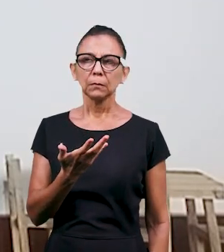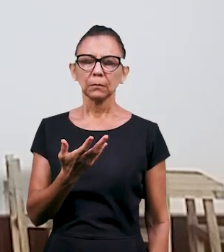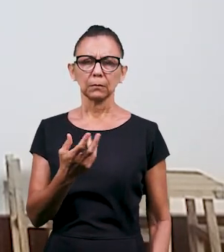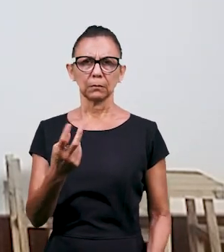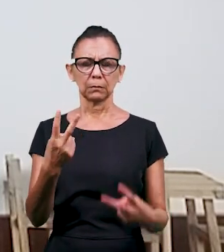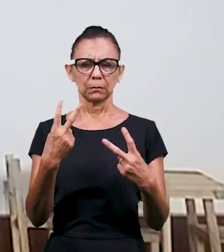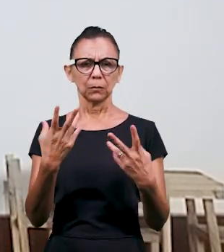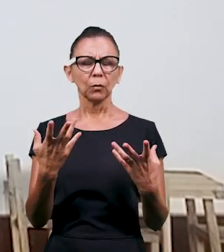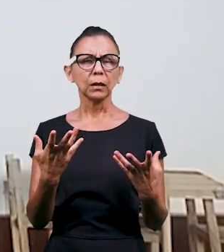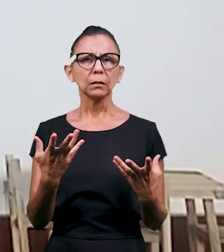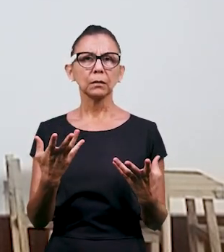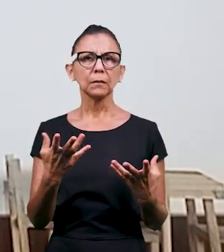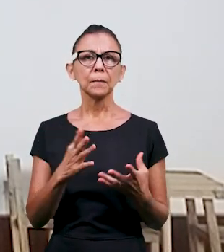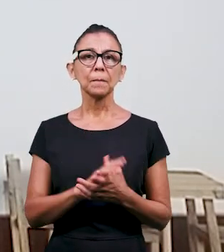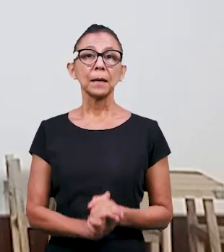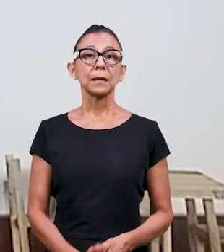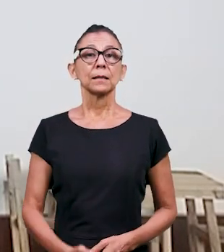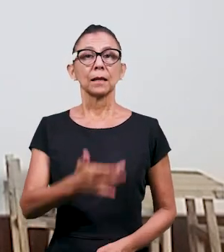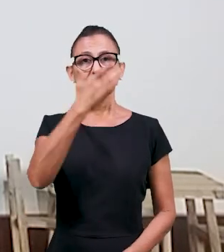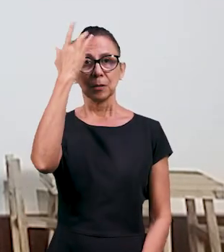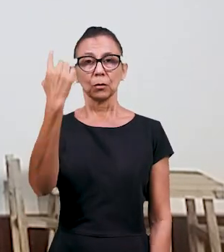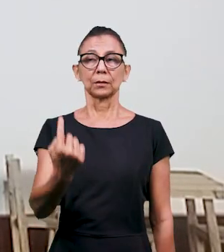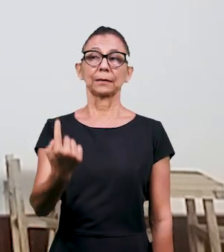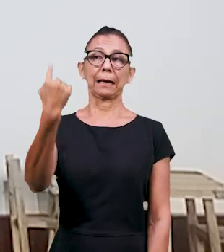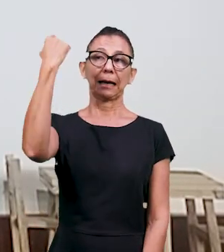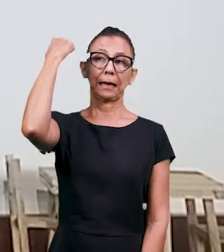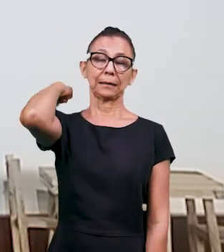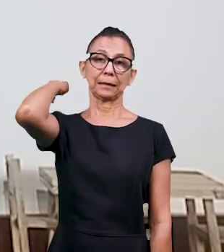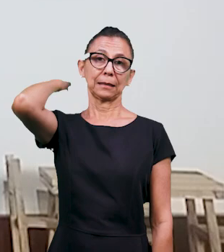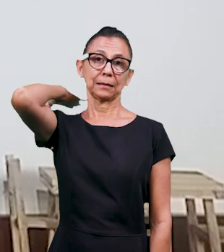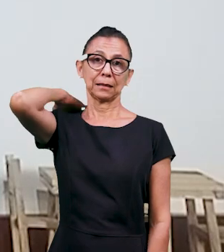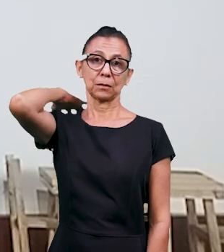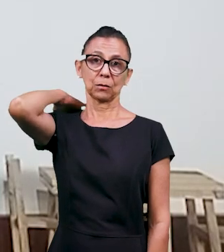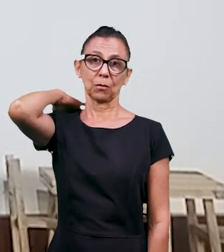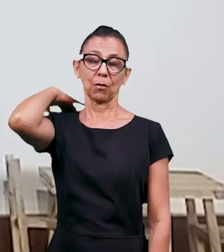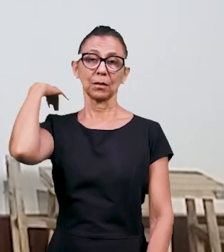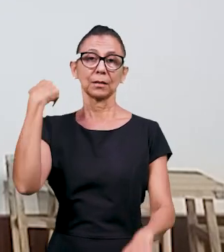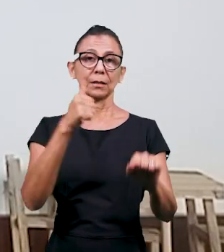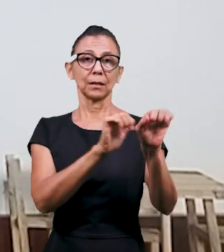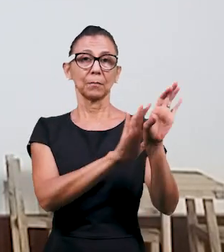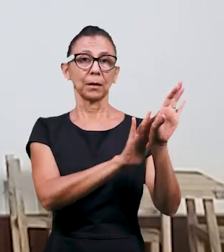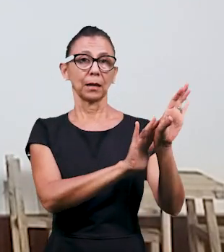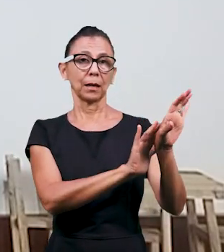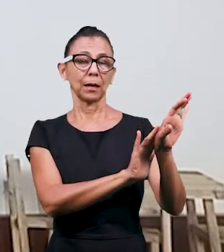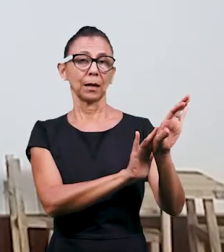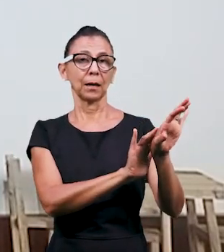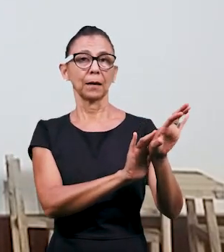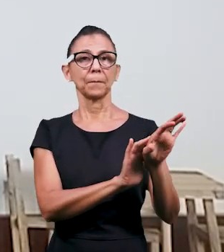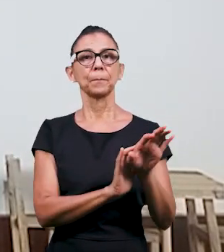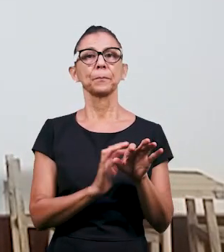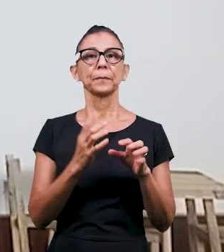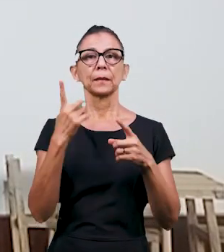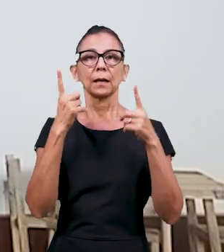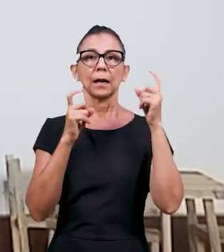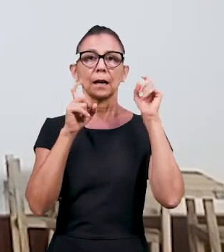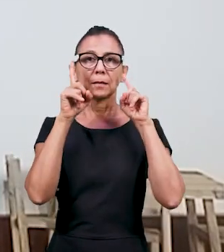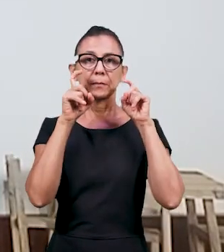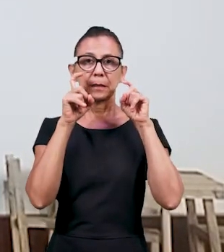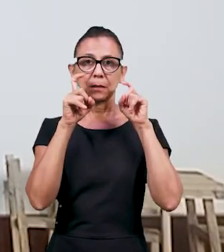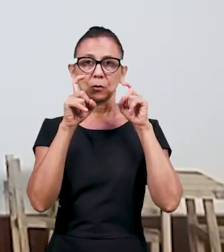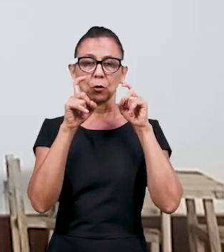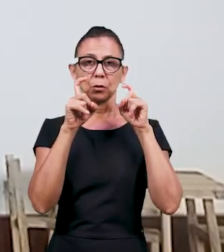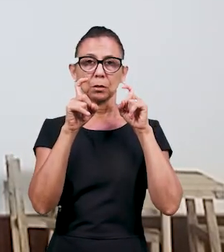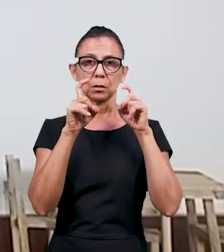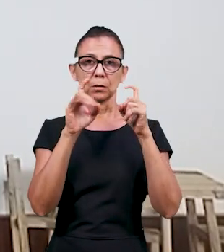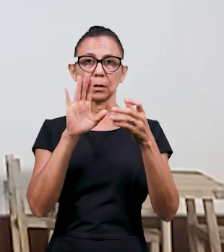ele vai olhar para o guia intérprete que está fazendo a Libras tátil e ele vai fazer as expressões dessa